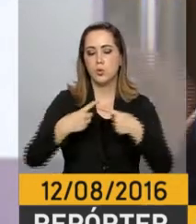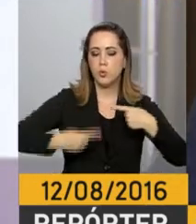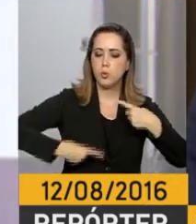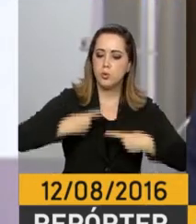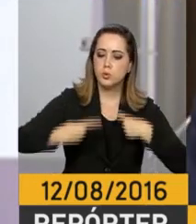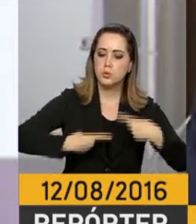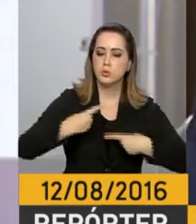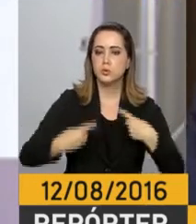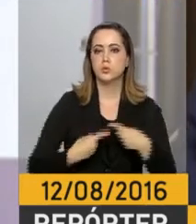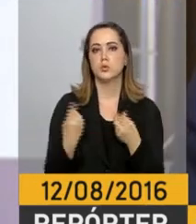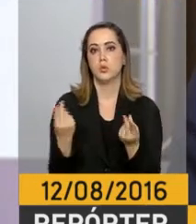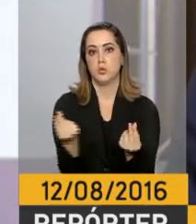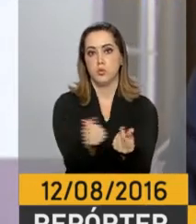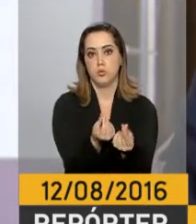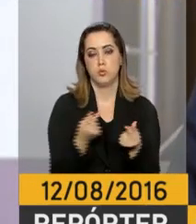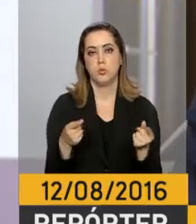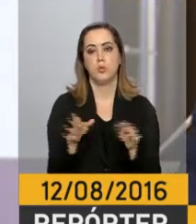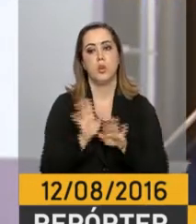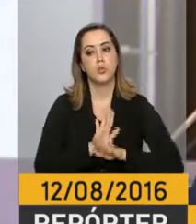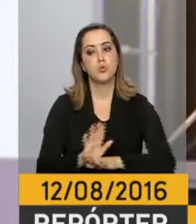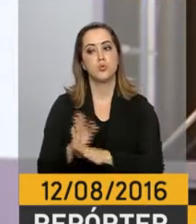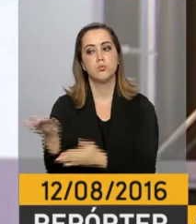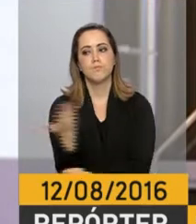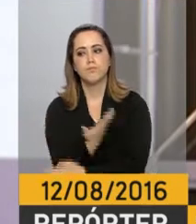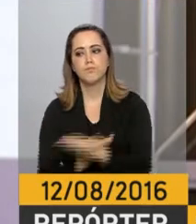complementam, ajudam nas duas direções.